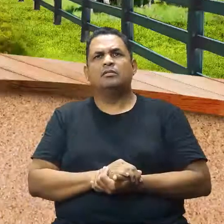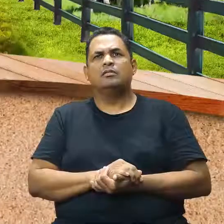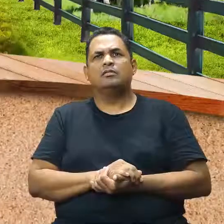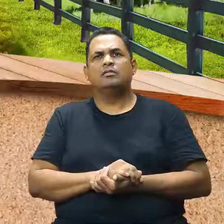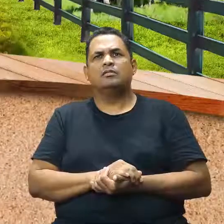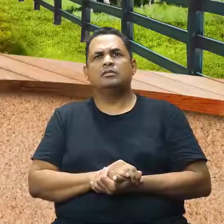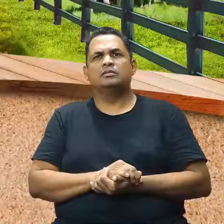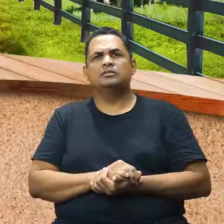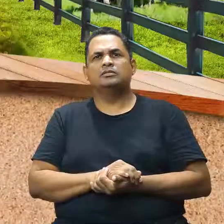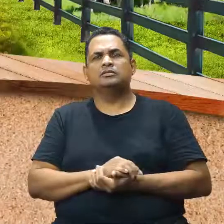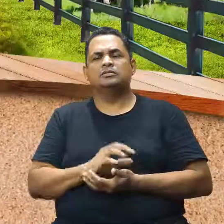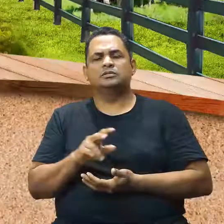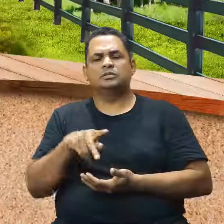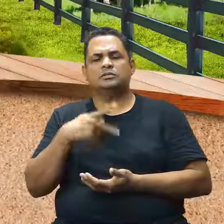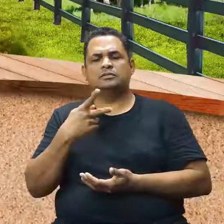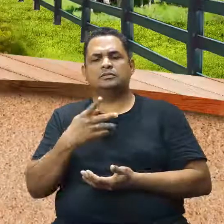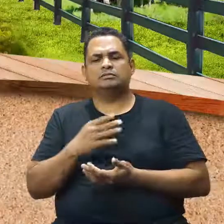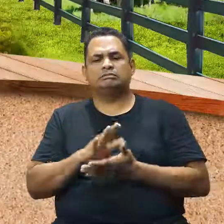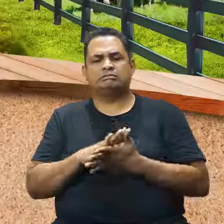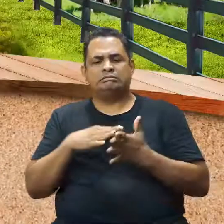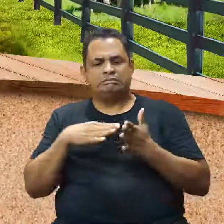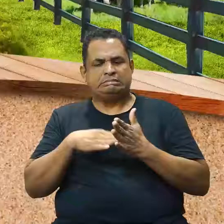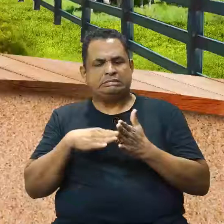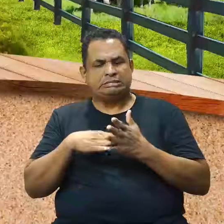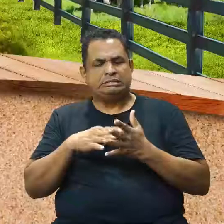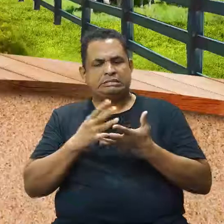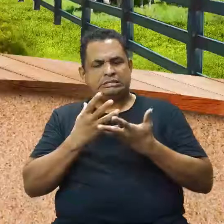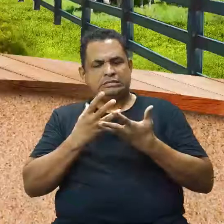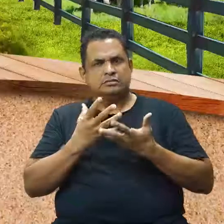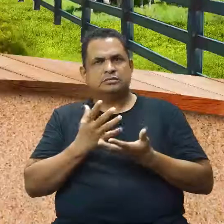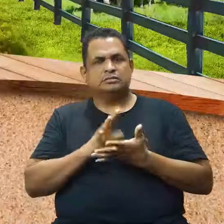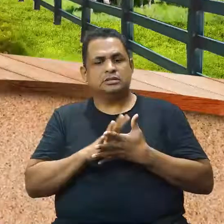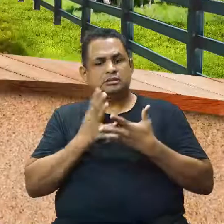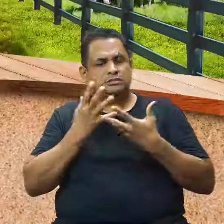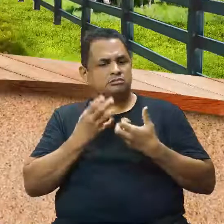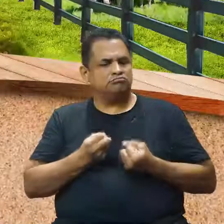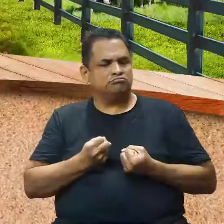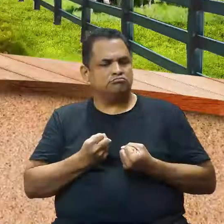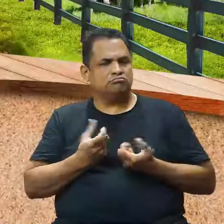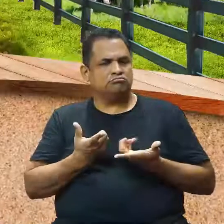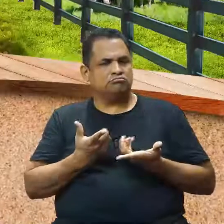não falo resistentes, mas tolerantes? Sim.